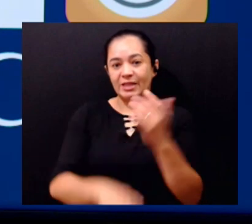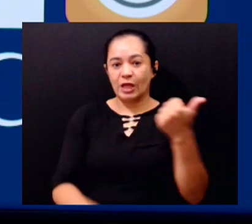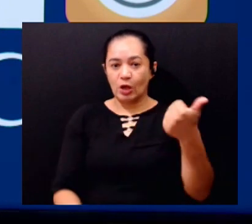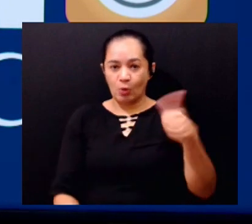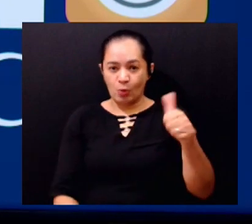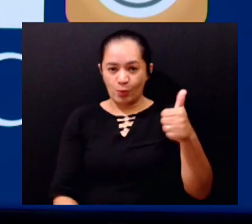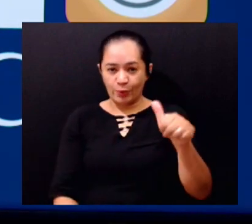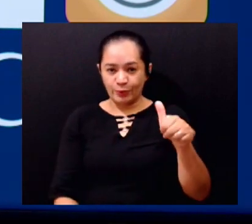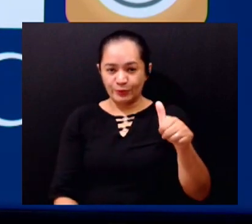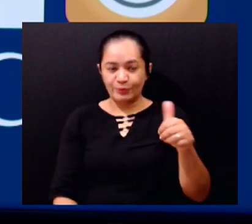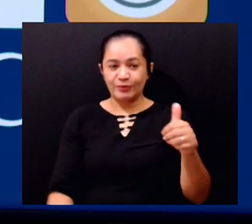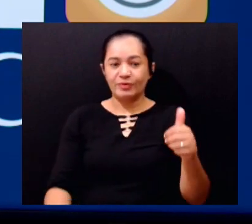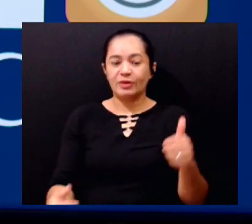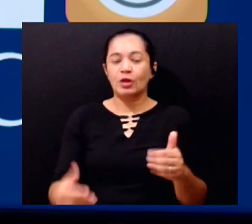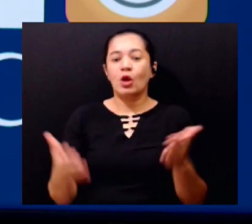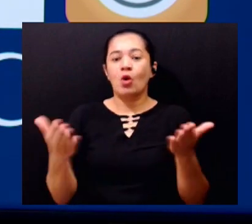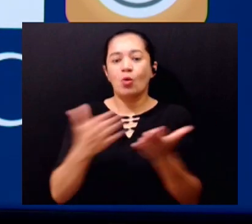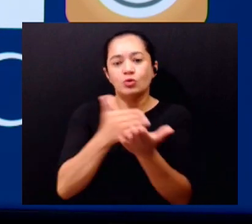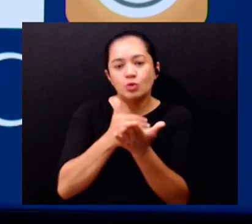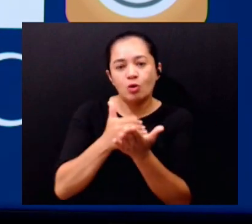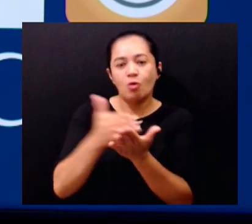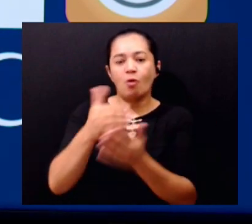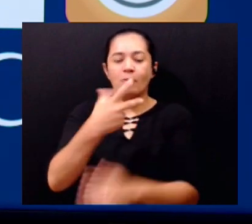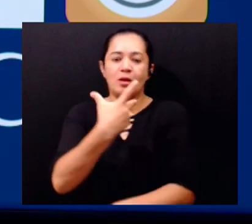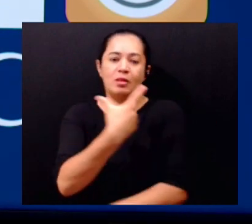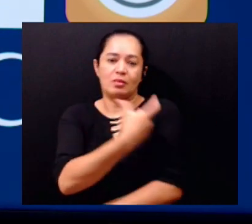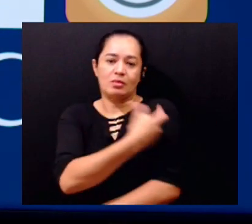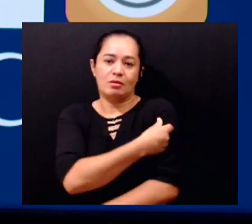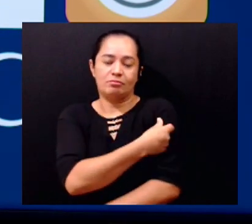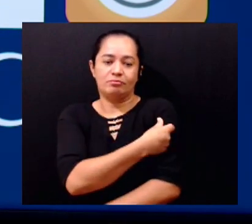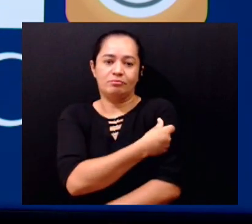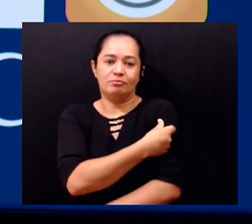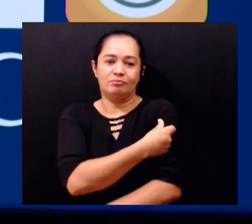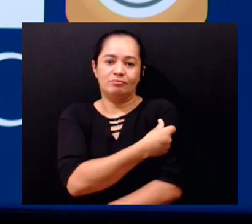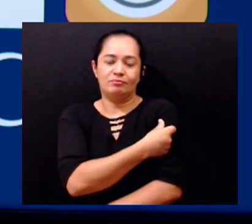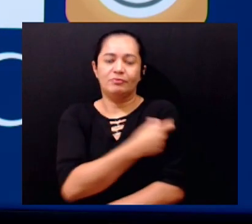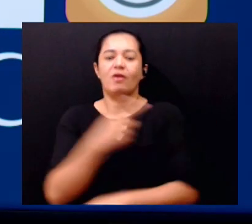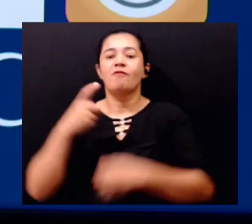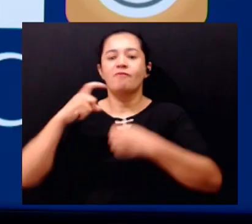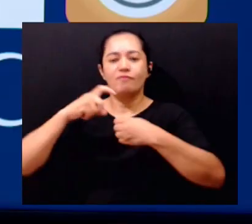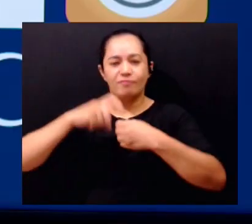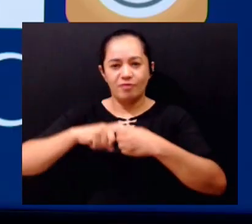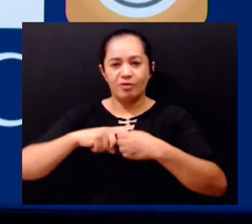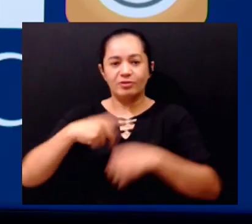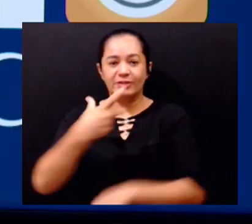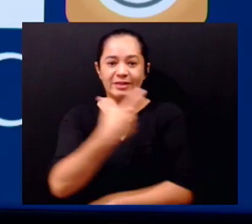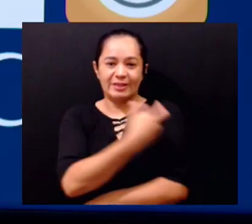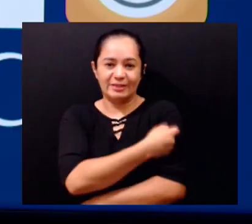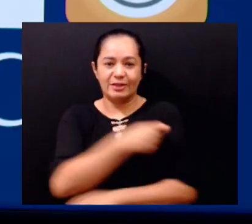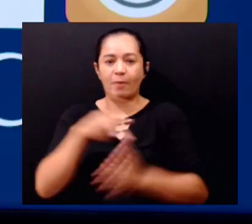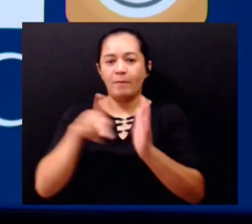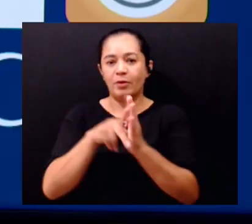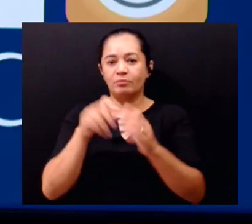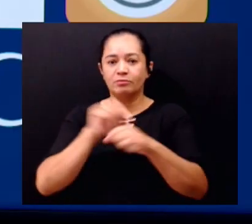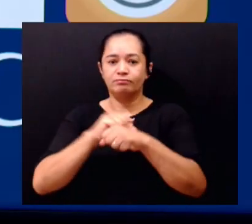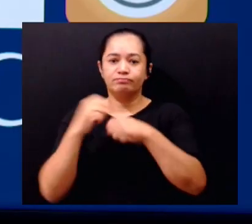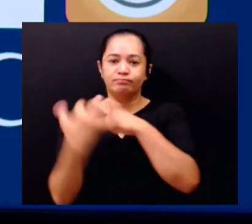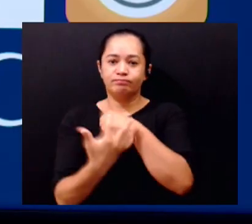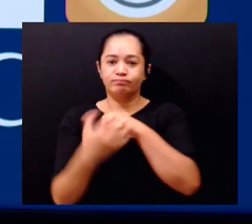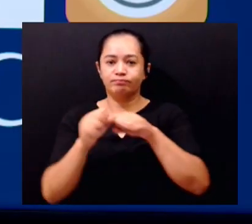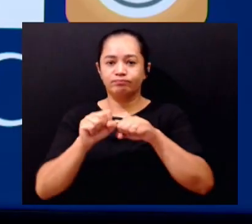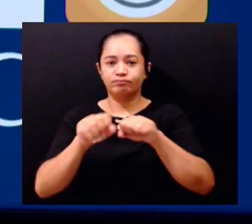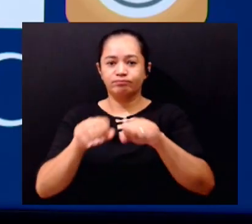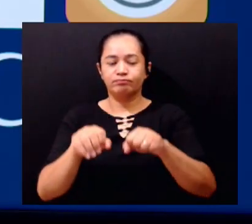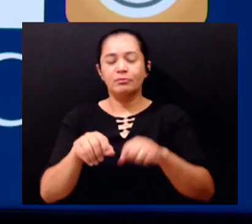fevereiro, a Secretaria de Saúde de Campinas está retomando, então, a vacinação. E se você tem aí a sua